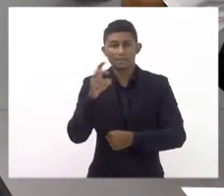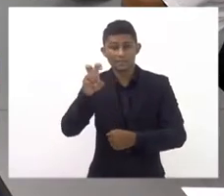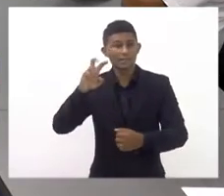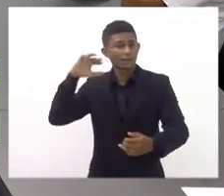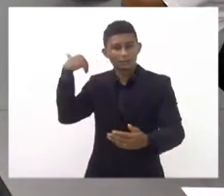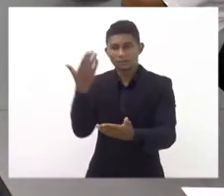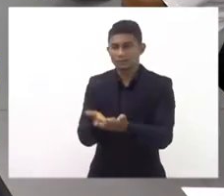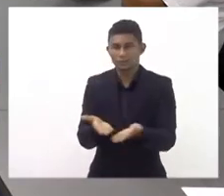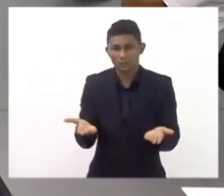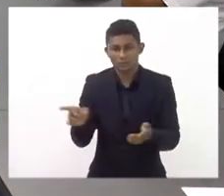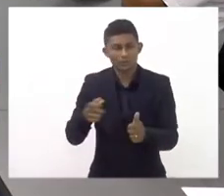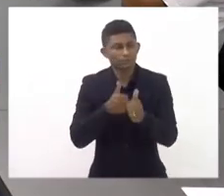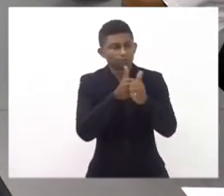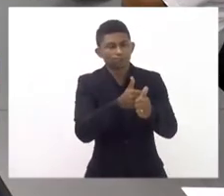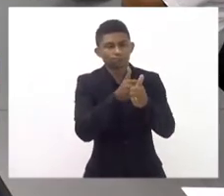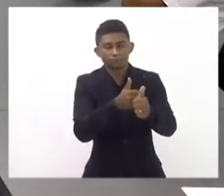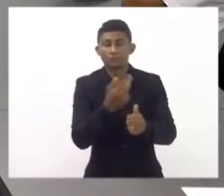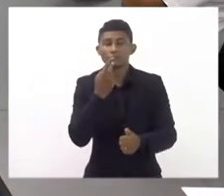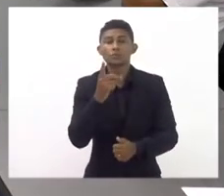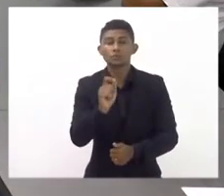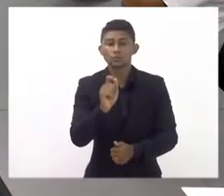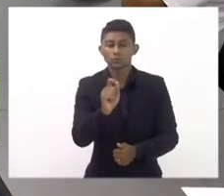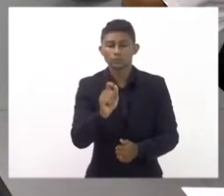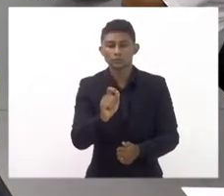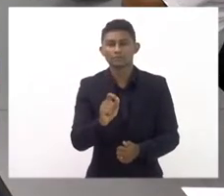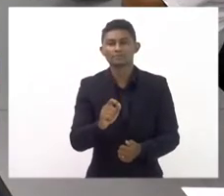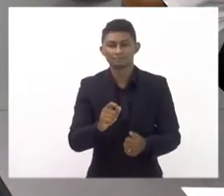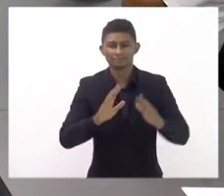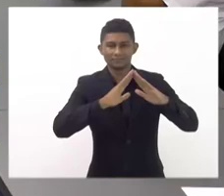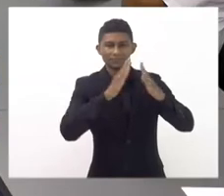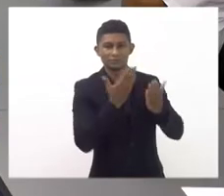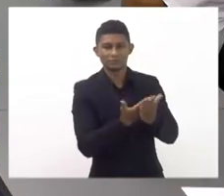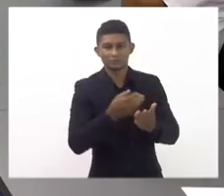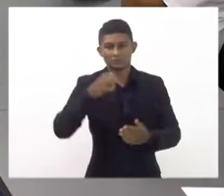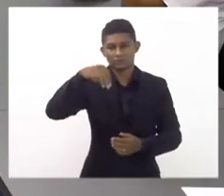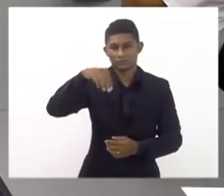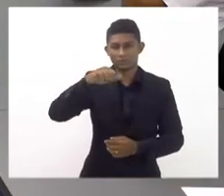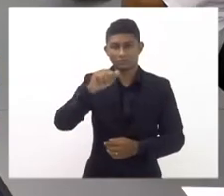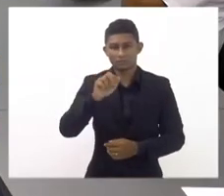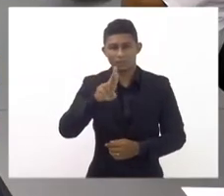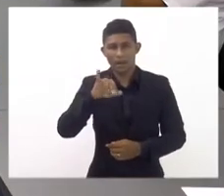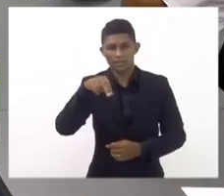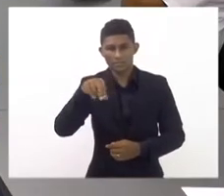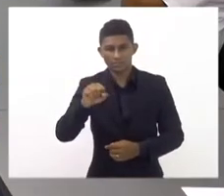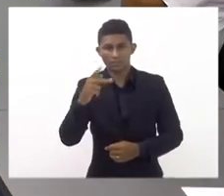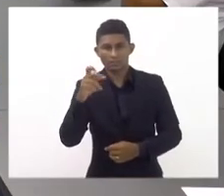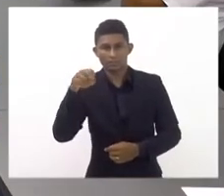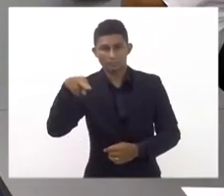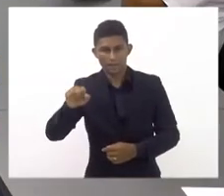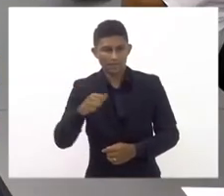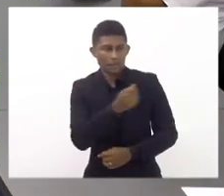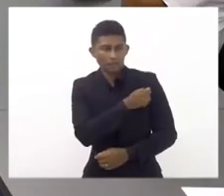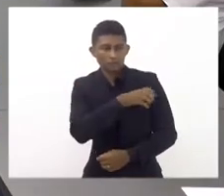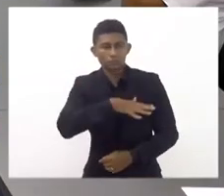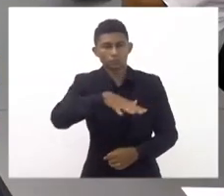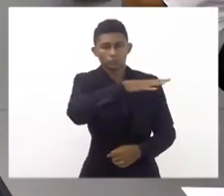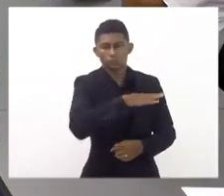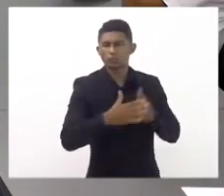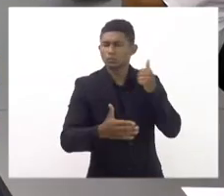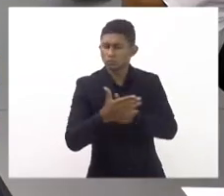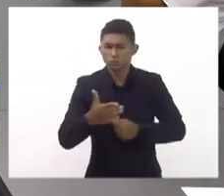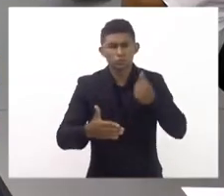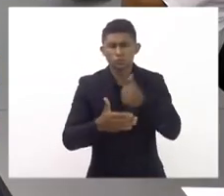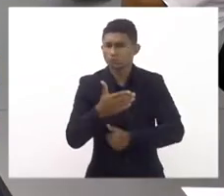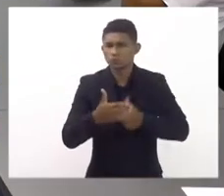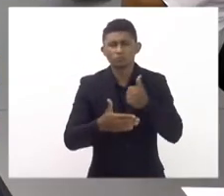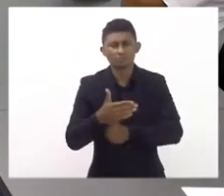só destacar que a Martins Pena foi uma protagonista muito importante dessa luta, né, os estudantes da Martins Pena. Acaba que a gente fica aqui um pouco